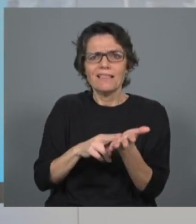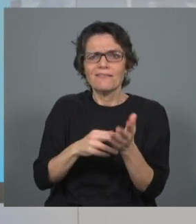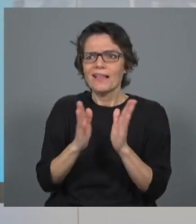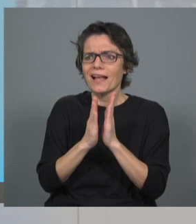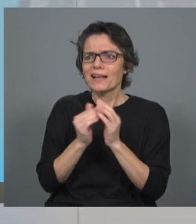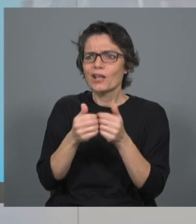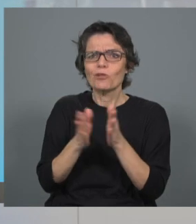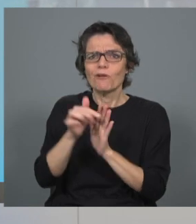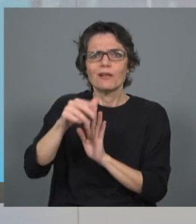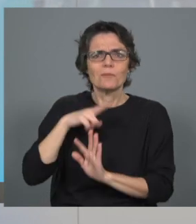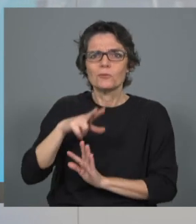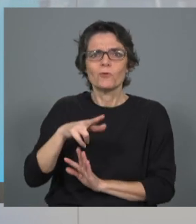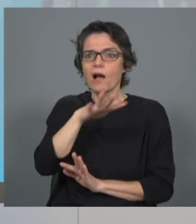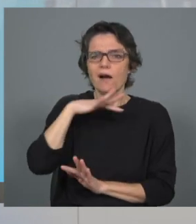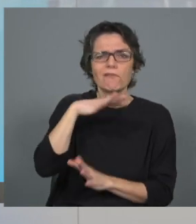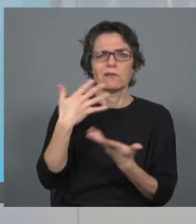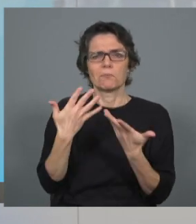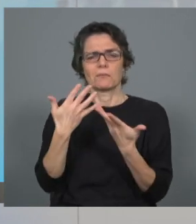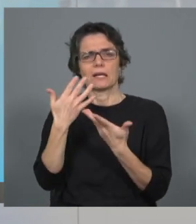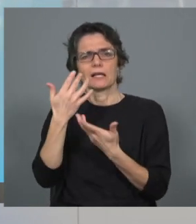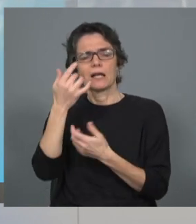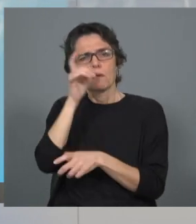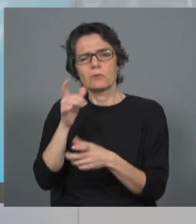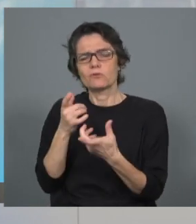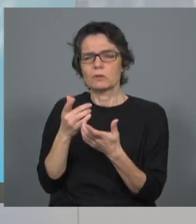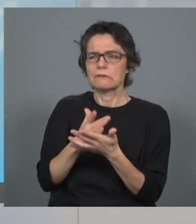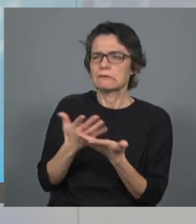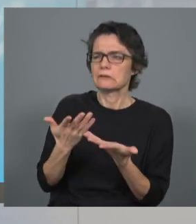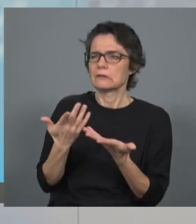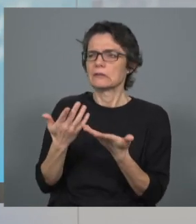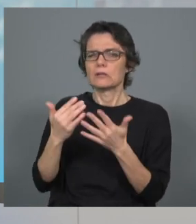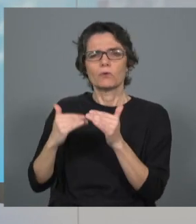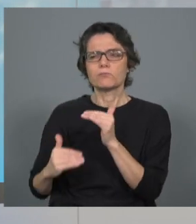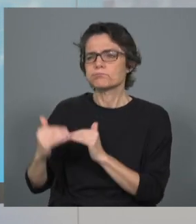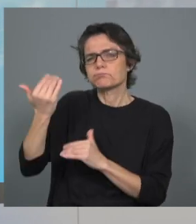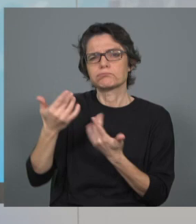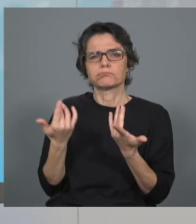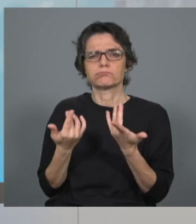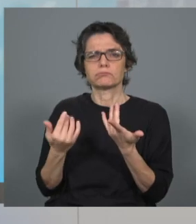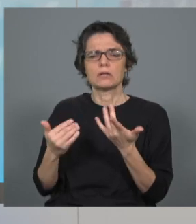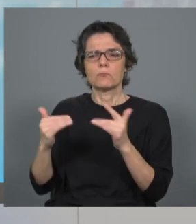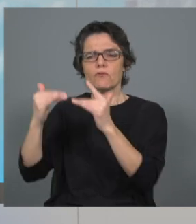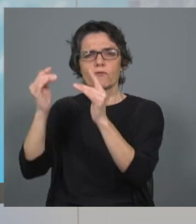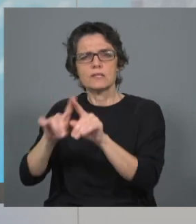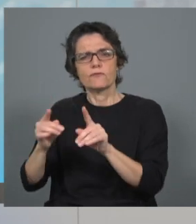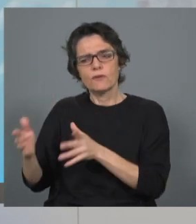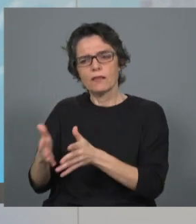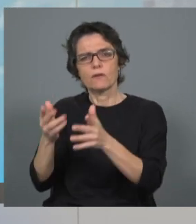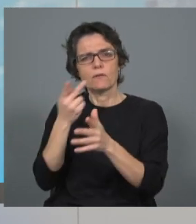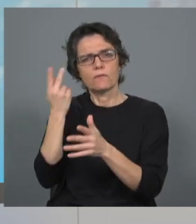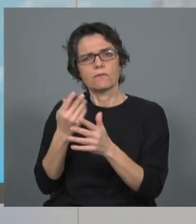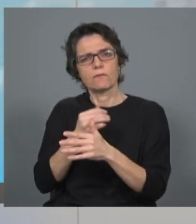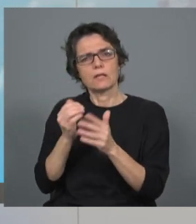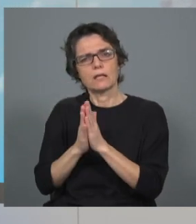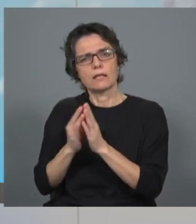todas as pessoas, famílias, pessoas em discernimento também, das diferentes etapas, noviças, postulantes, todas elas puderam